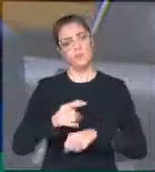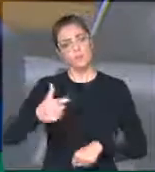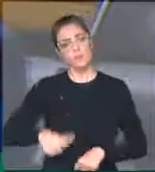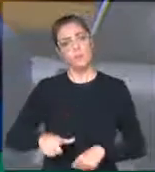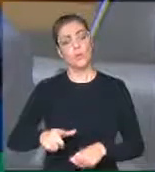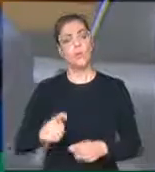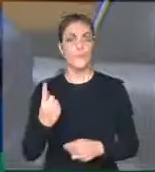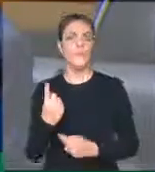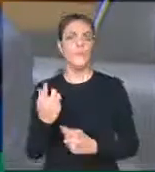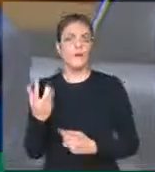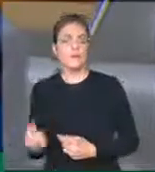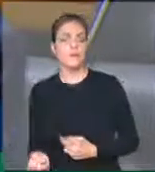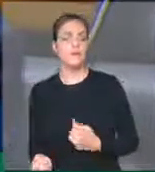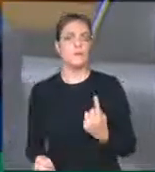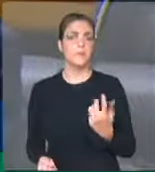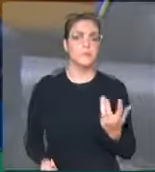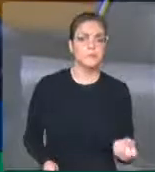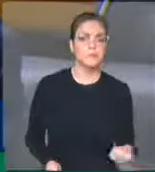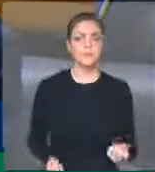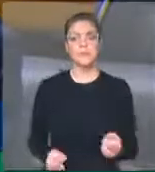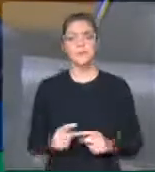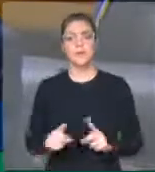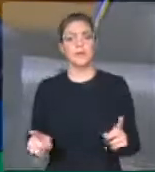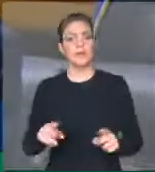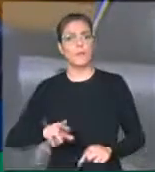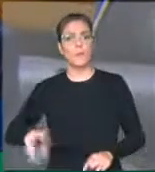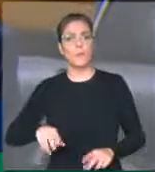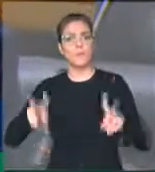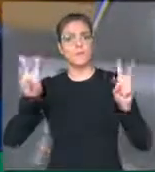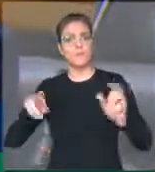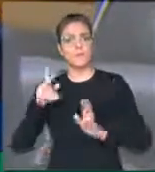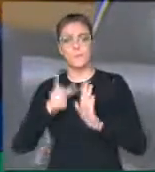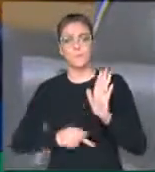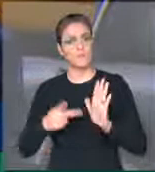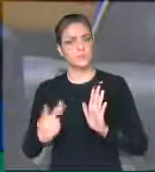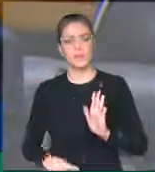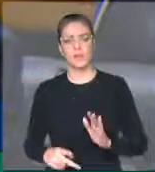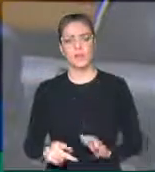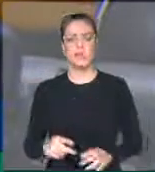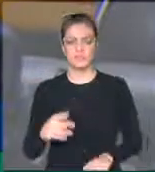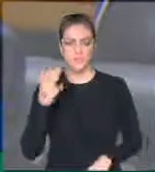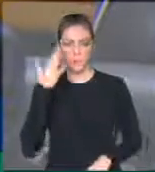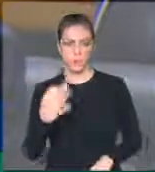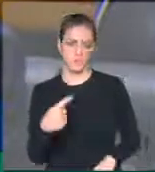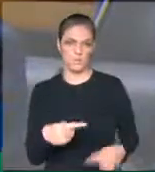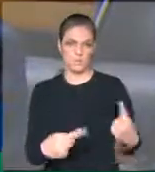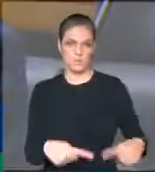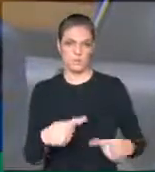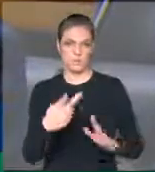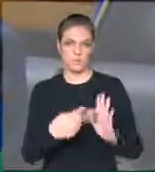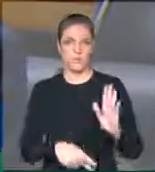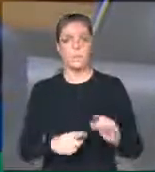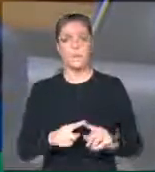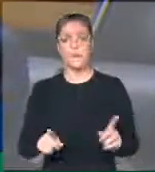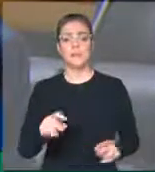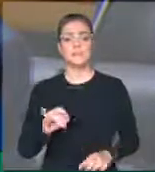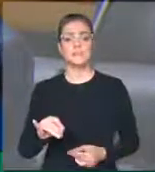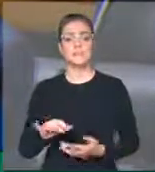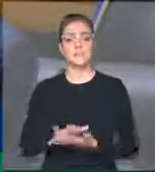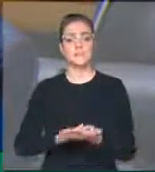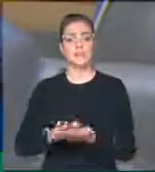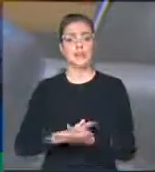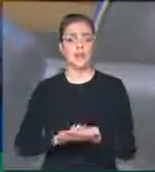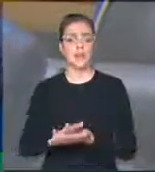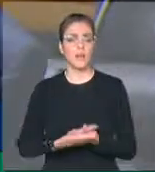vez, não é apenas sobre o mérito desse projeto que a gente está aqui discutindo. A gente entende a discussão do mérito, e se não houvesse nenhuma questão ligada a